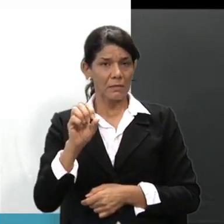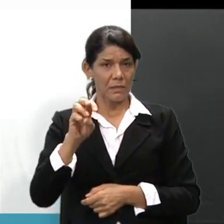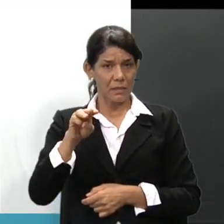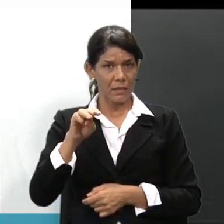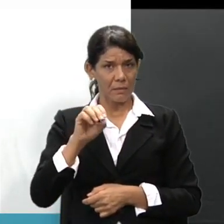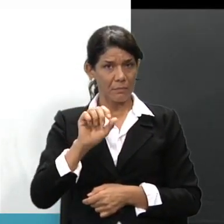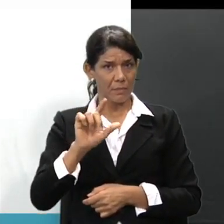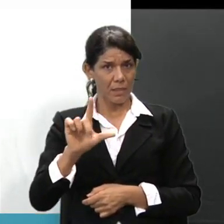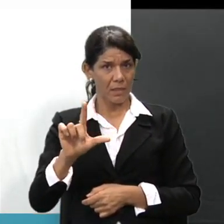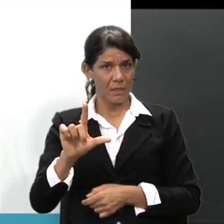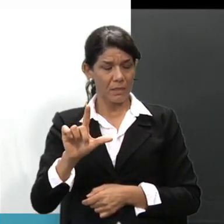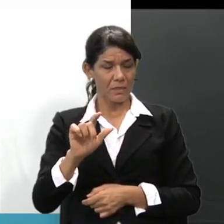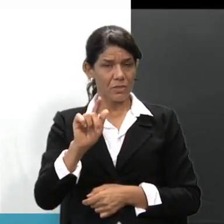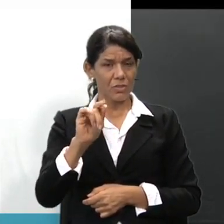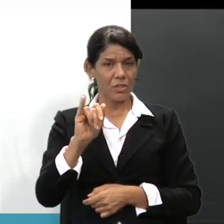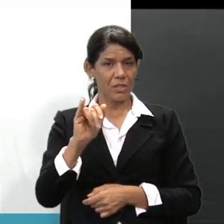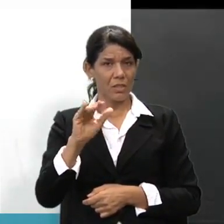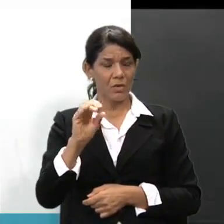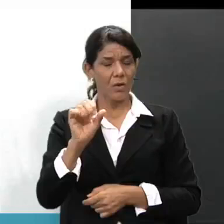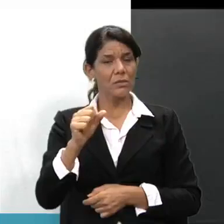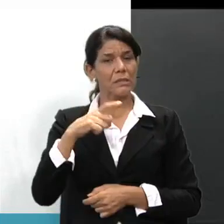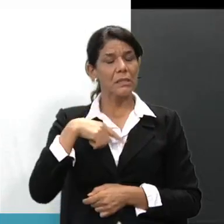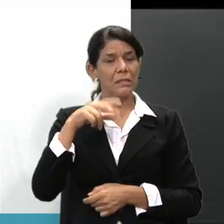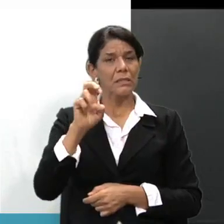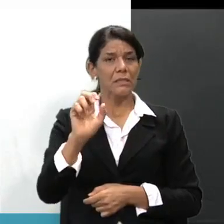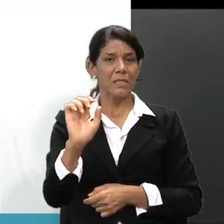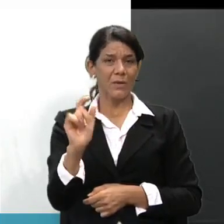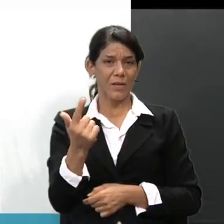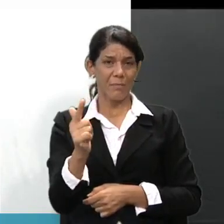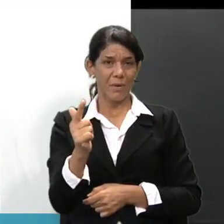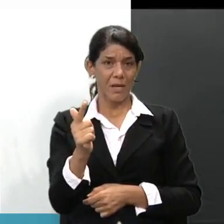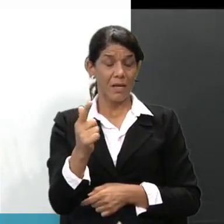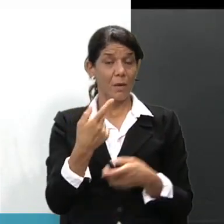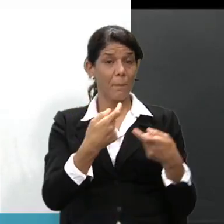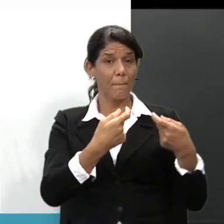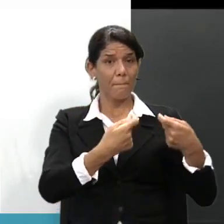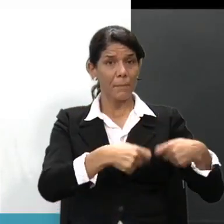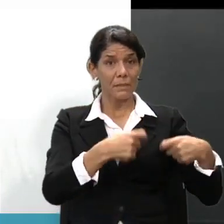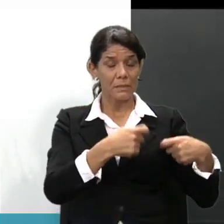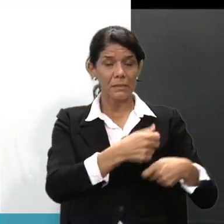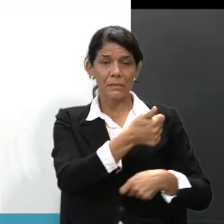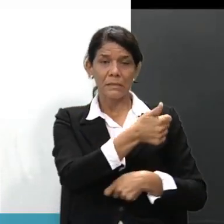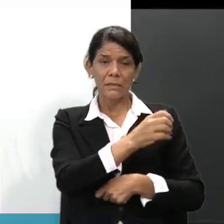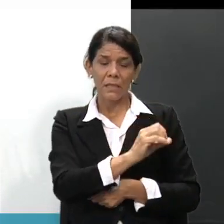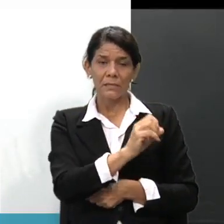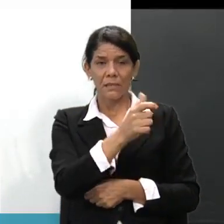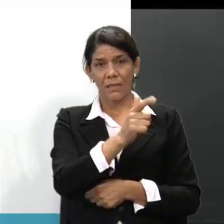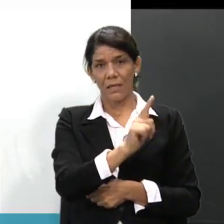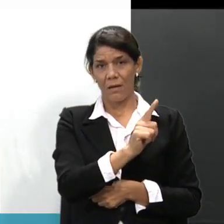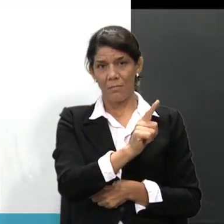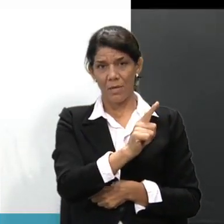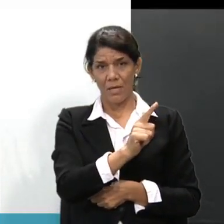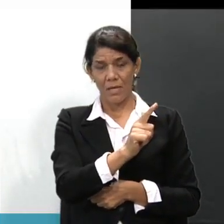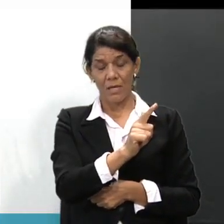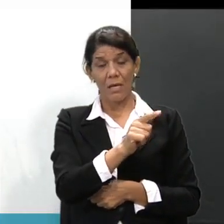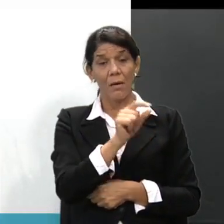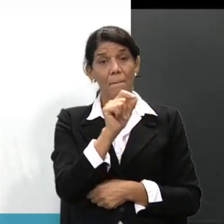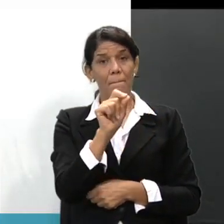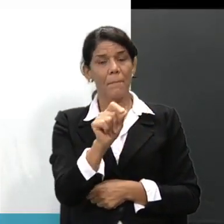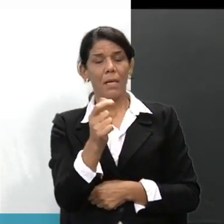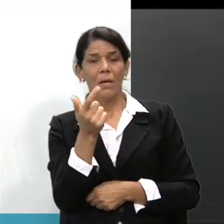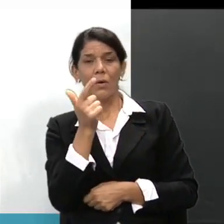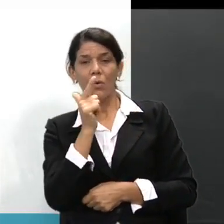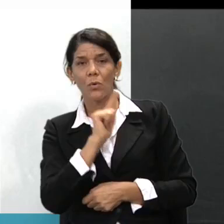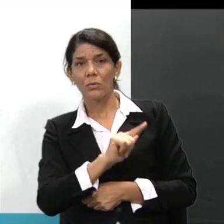de ampola de glicose, eu tenho 5 gramas. Eu preciso de 10 gramas de glicose